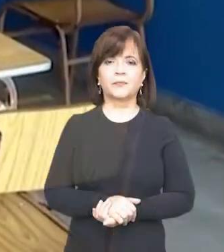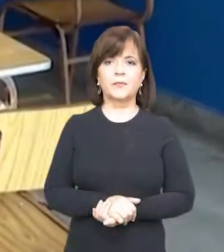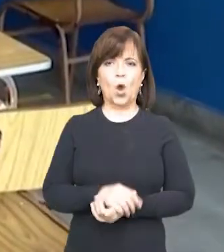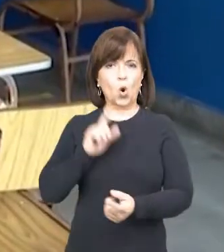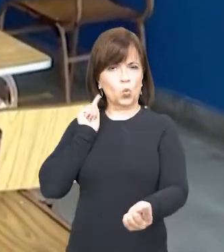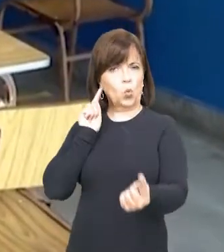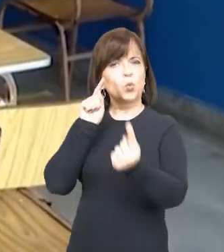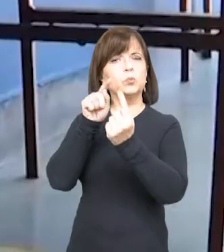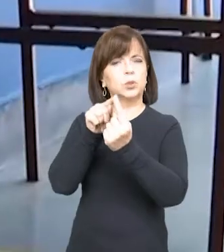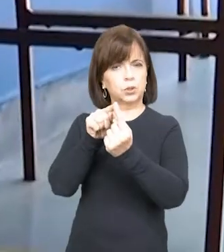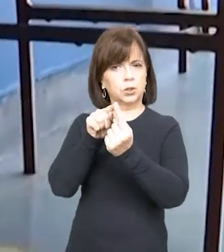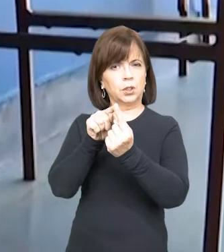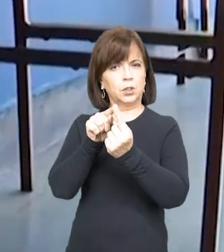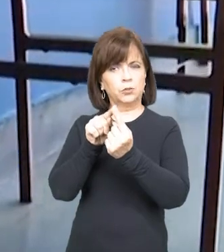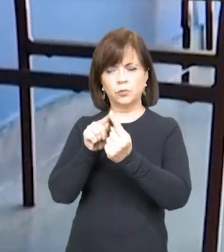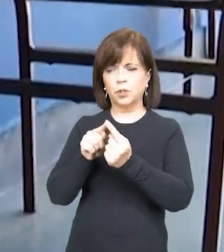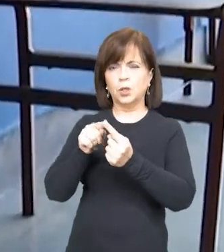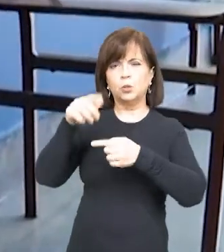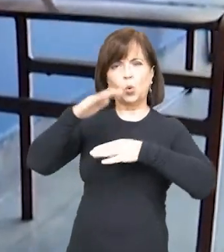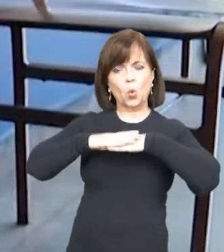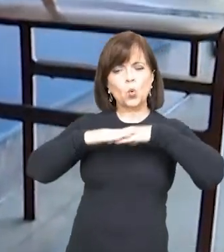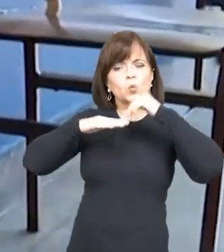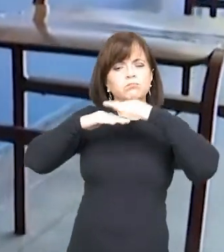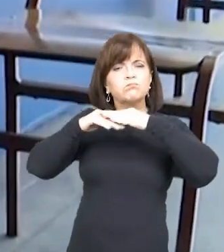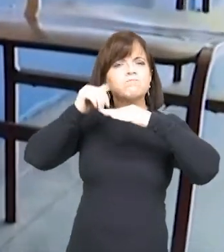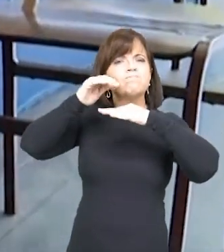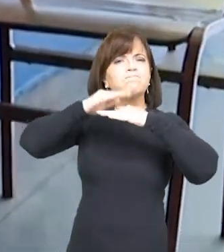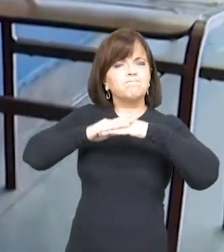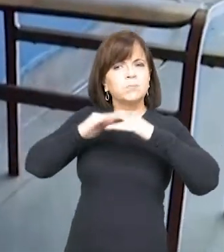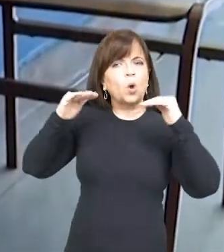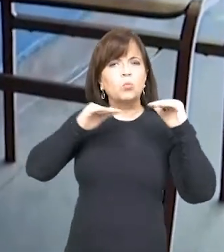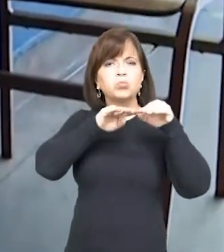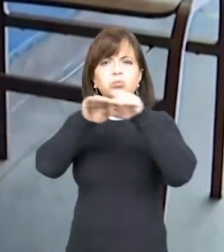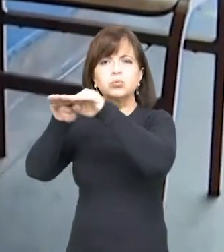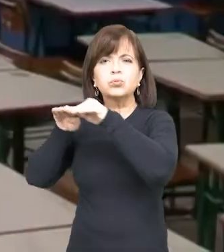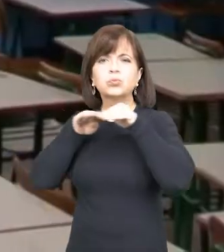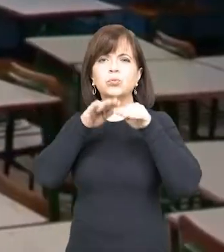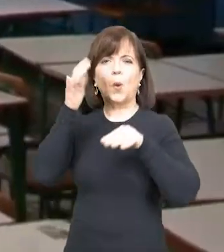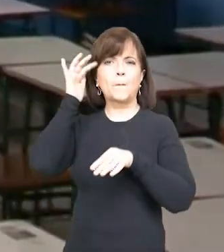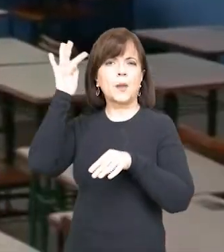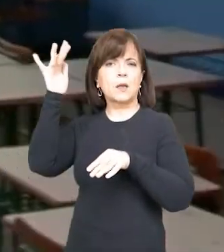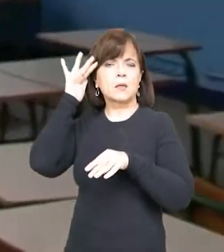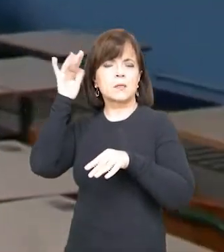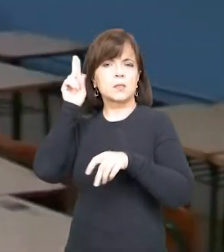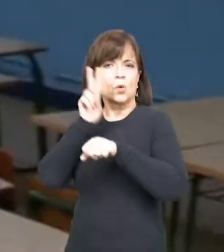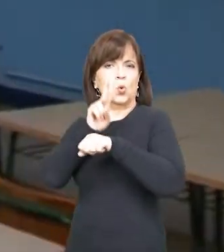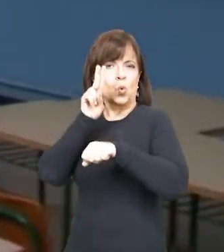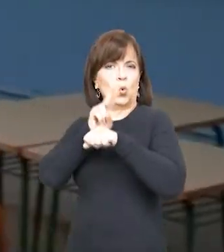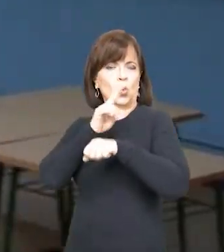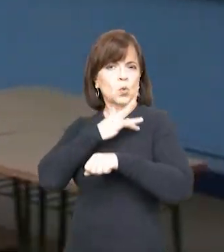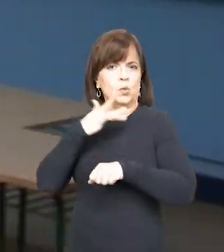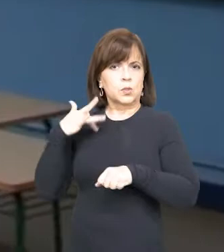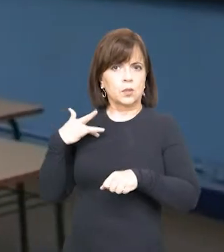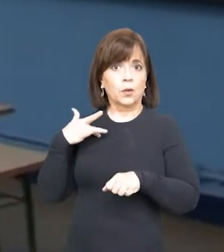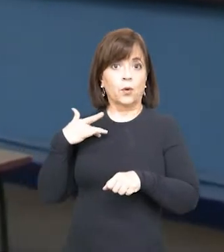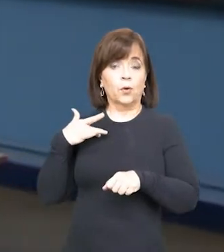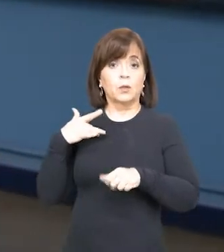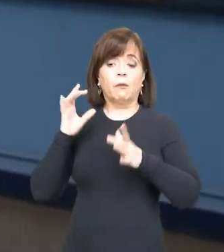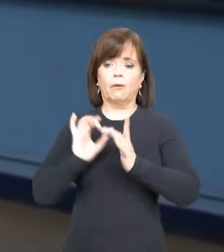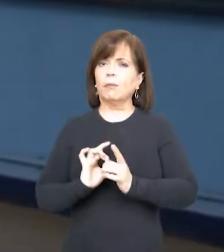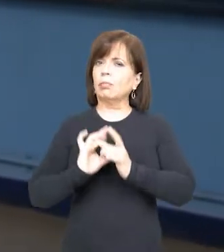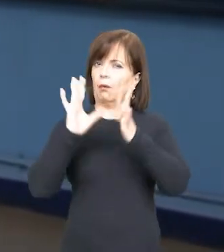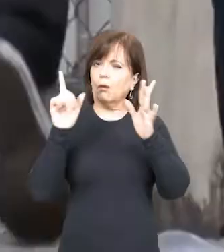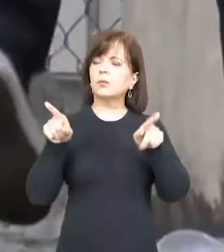Visando a construção de consenso sobre a necessidade de identificação e divulgação de parâmetros sanitários que permitam o